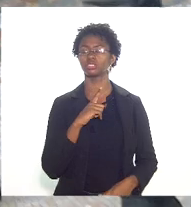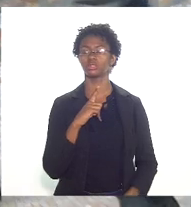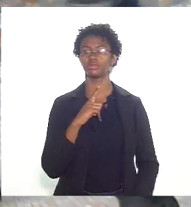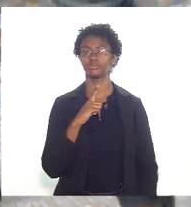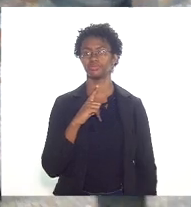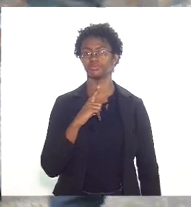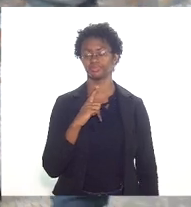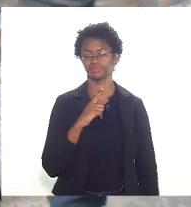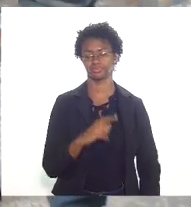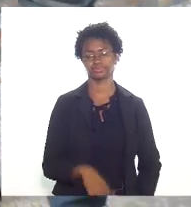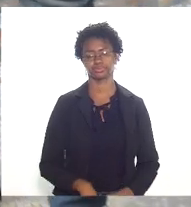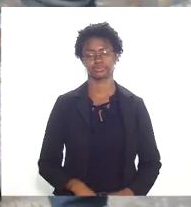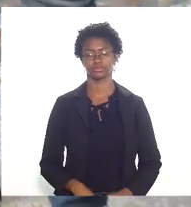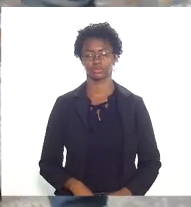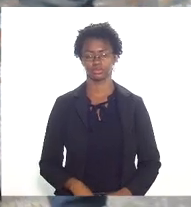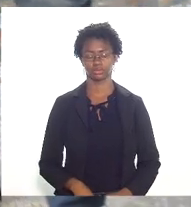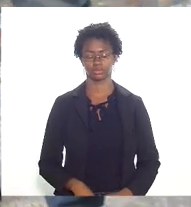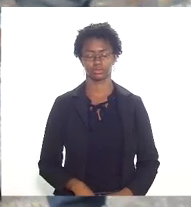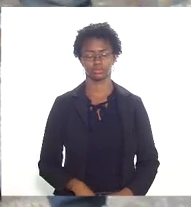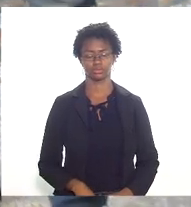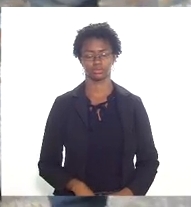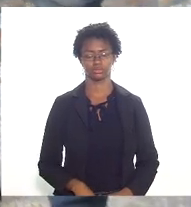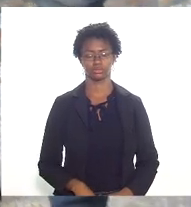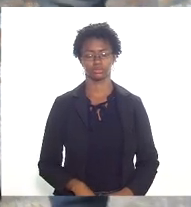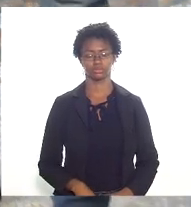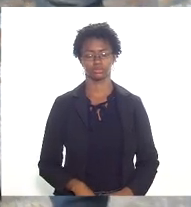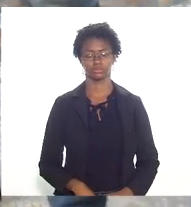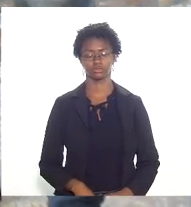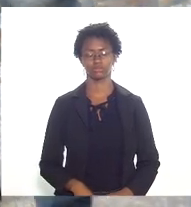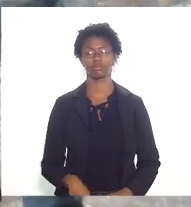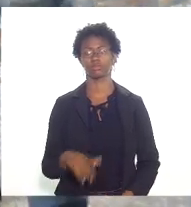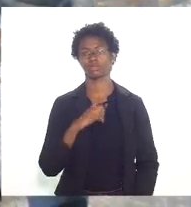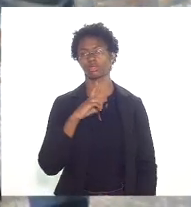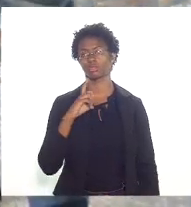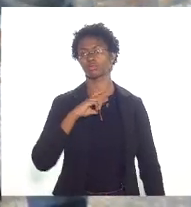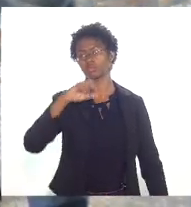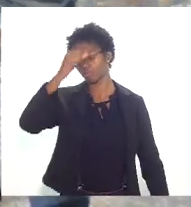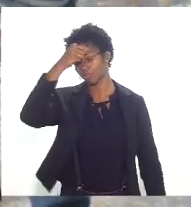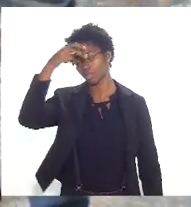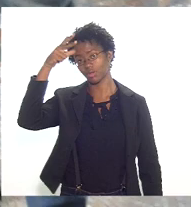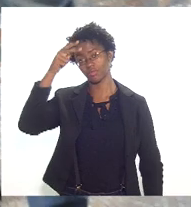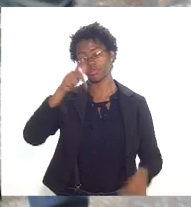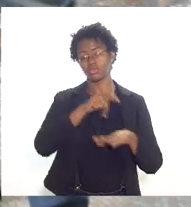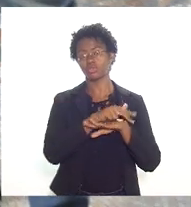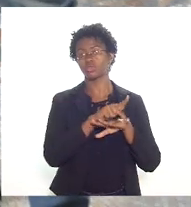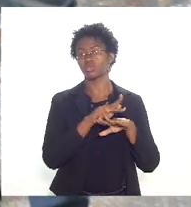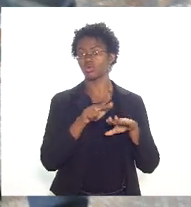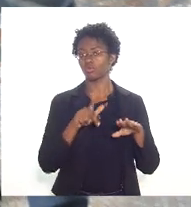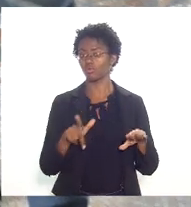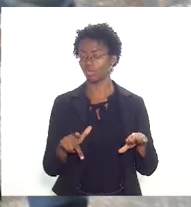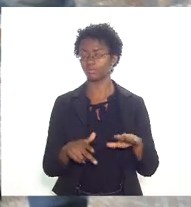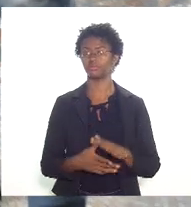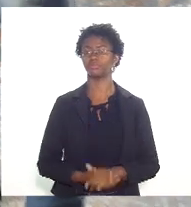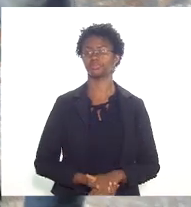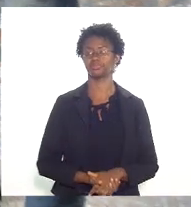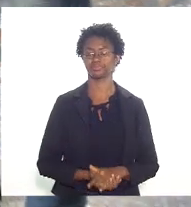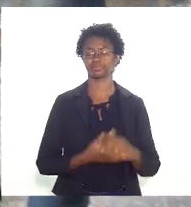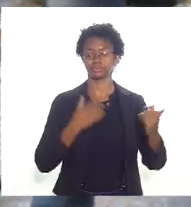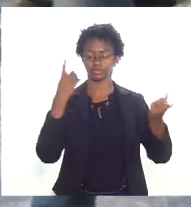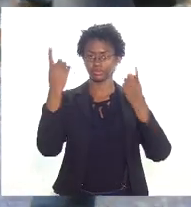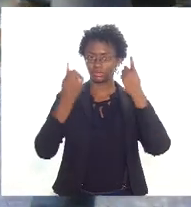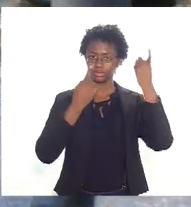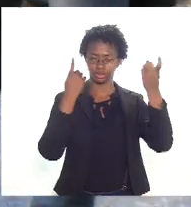de uma forma bem desencadeada de muitos prefeitos que tratam e se